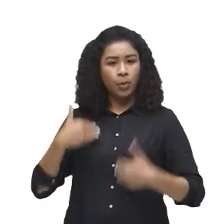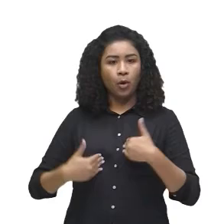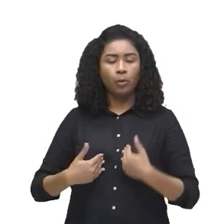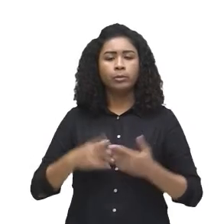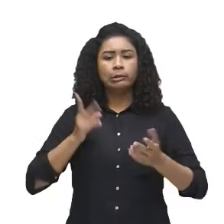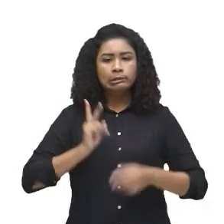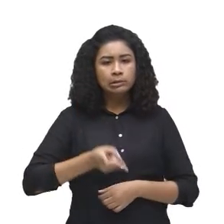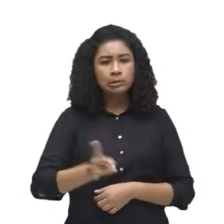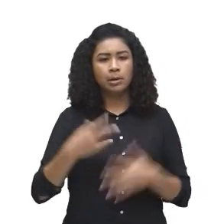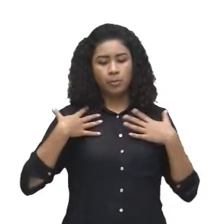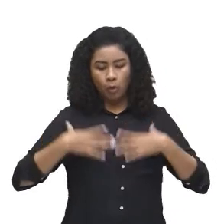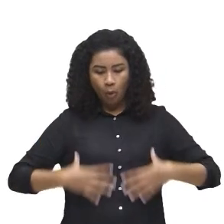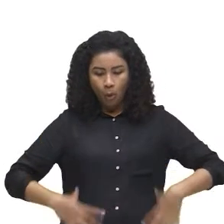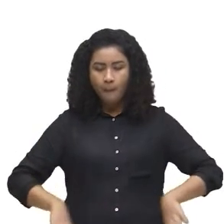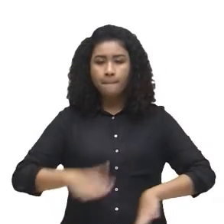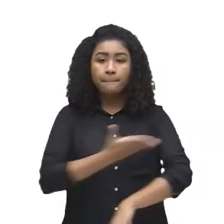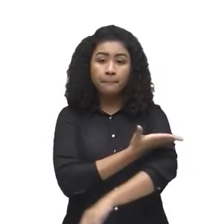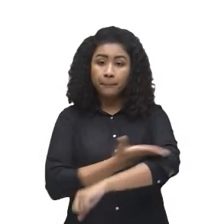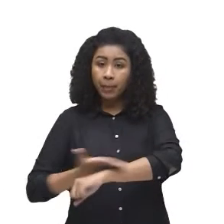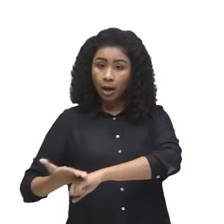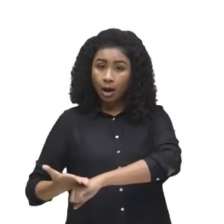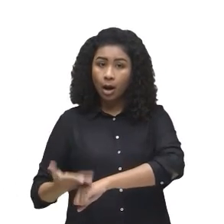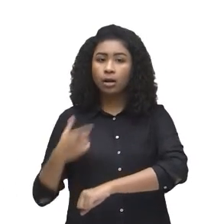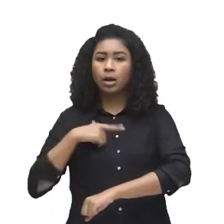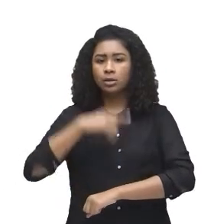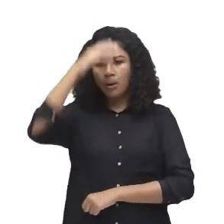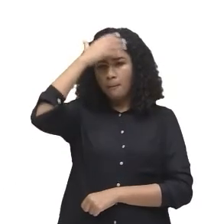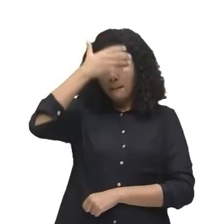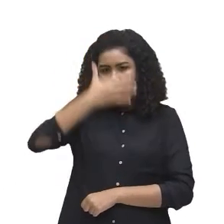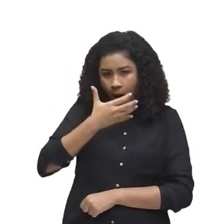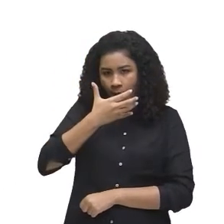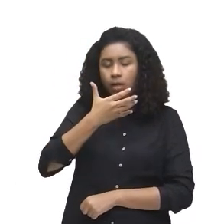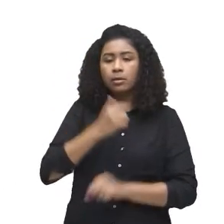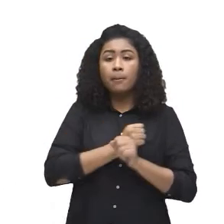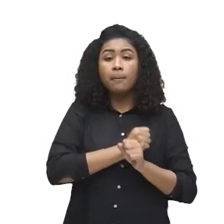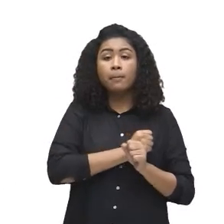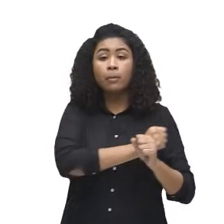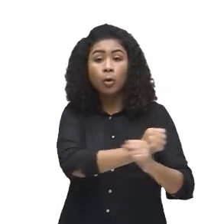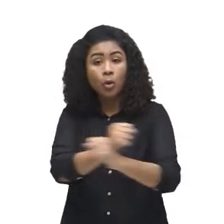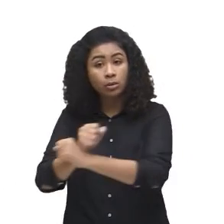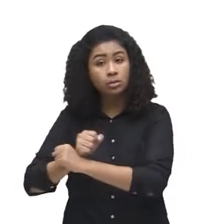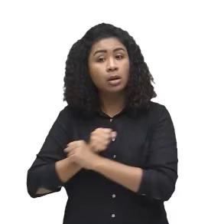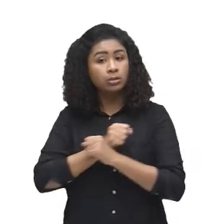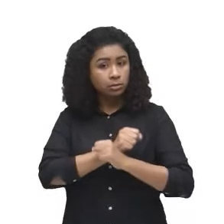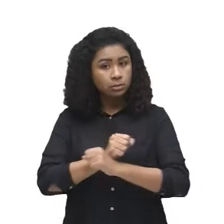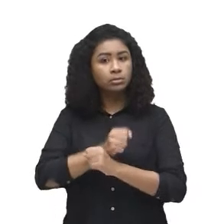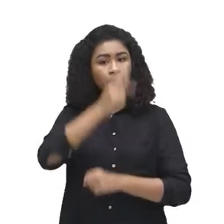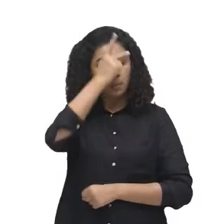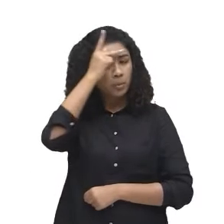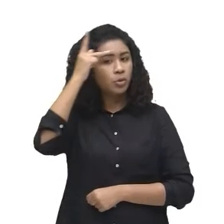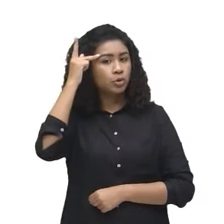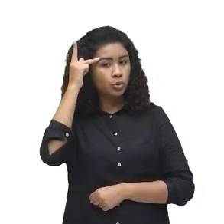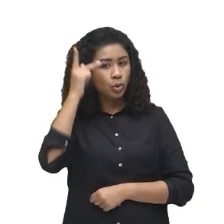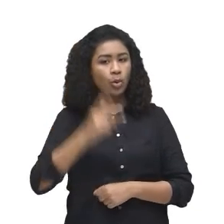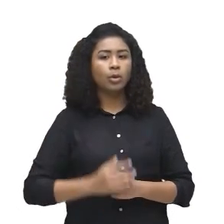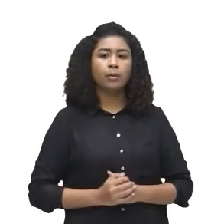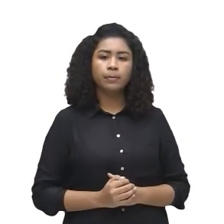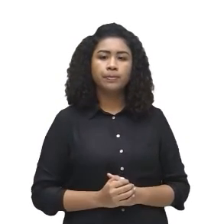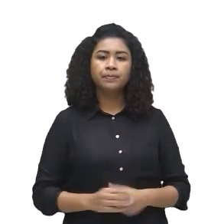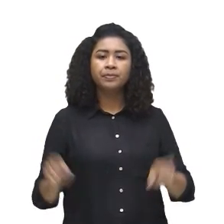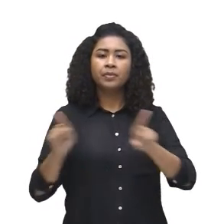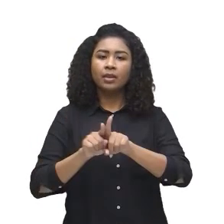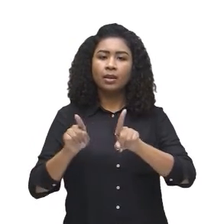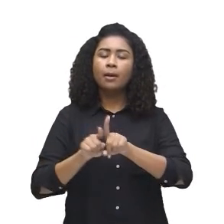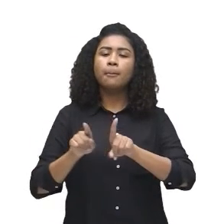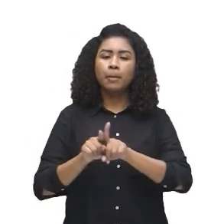né, com colete, com uma máscara, justamente para garantir a proteção e também ajudar na marcação